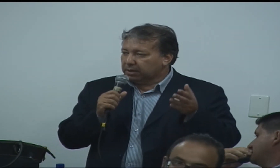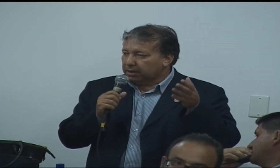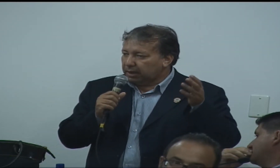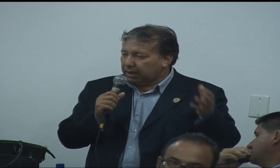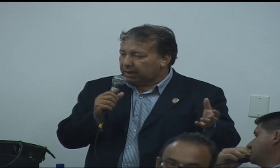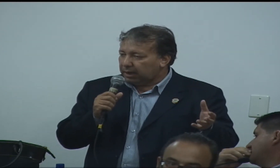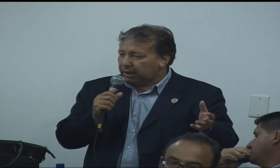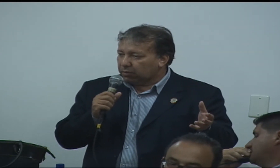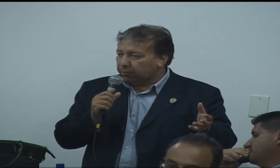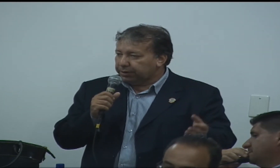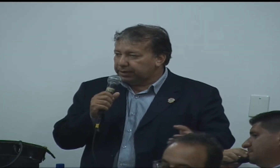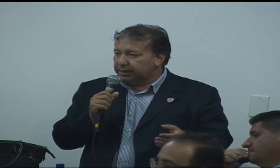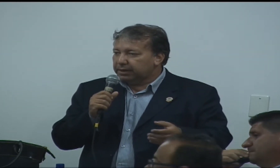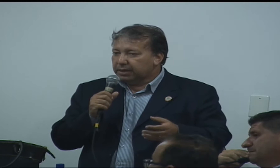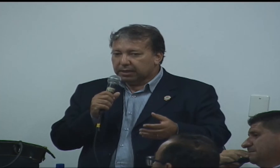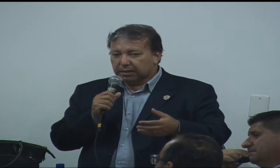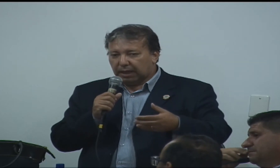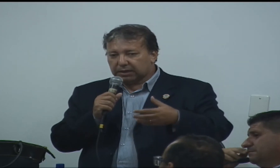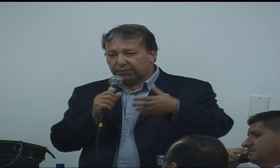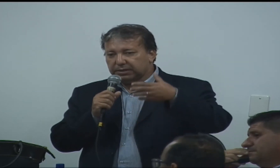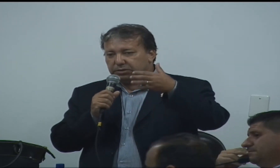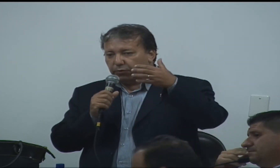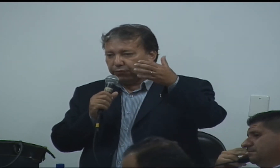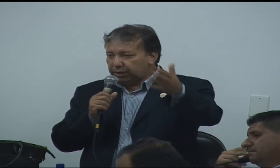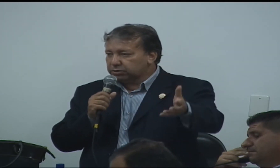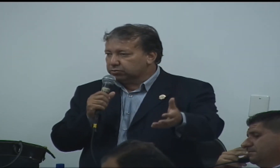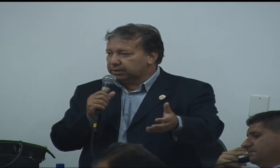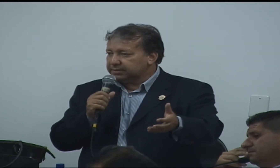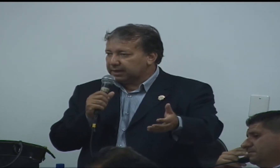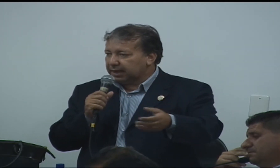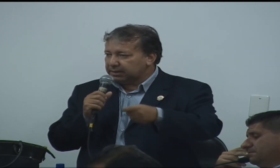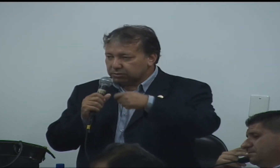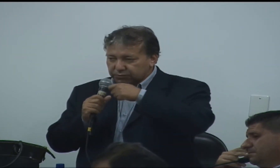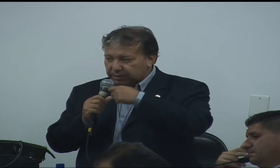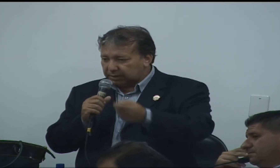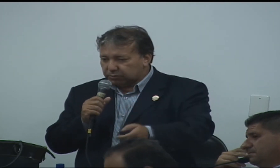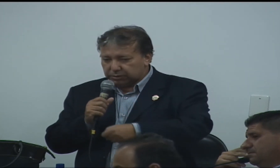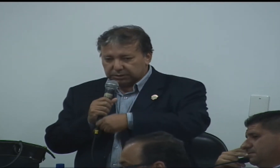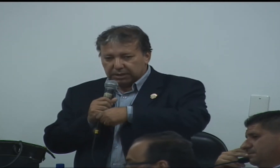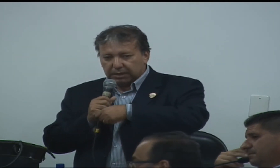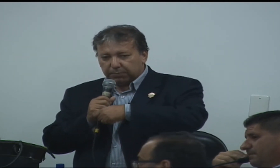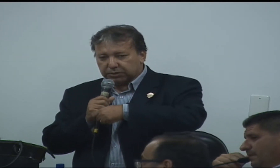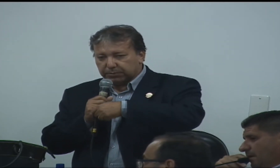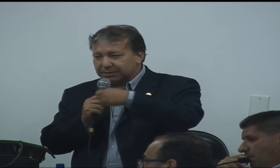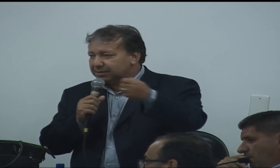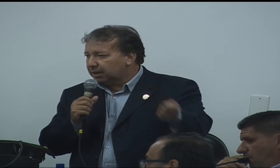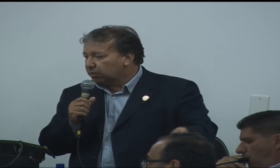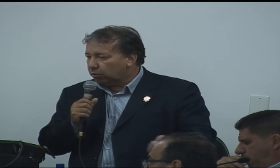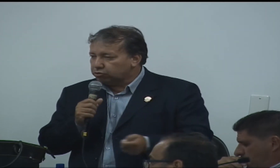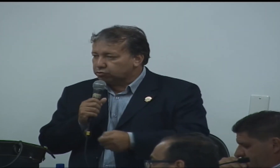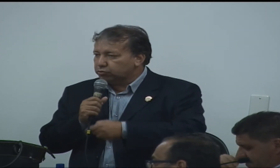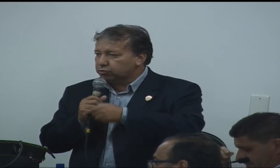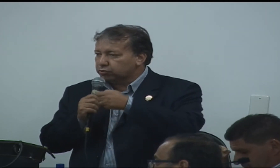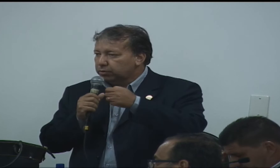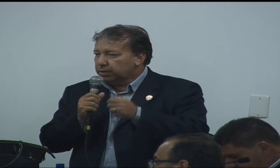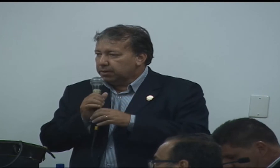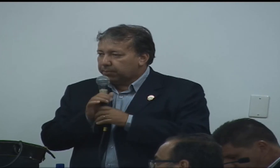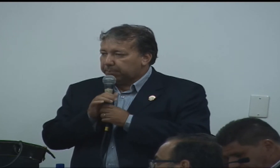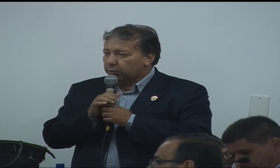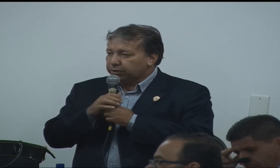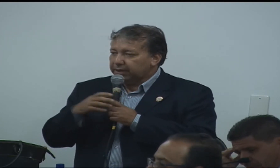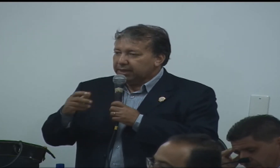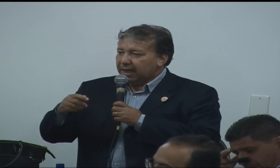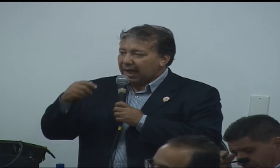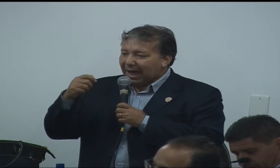que a companhia, através de ofício dessa casa, dos vereadores, possamos assinar em conjunto,